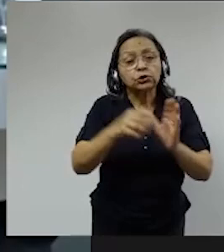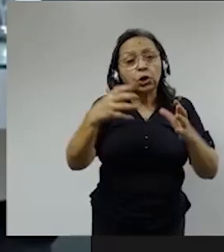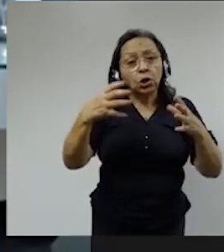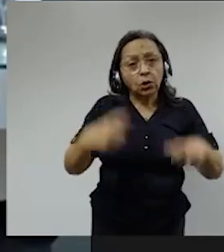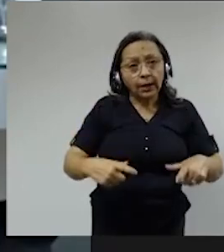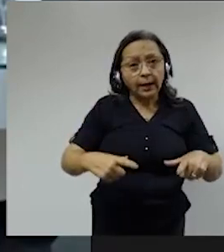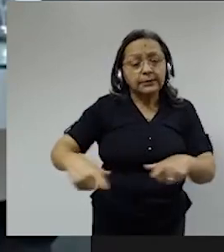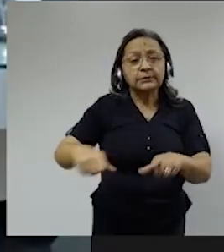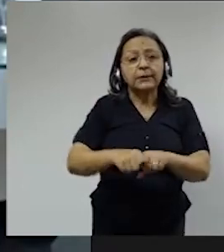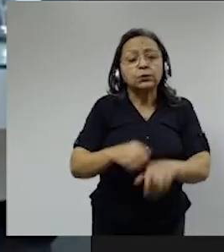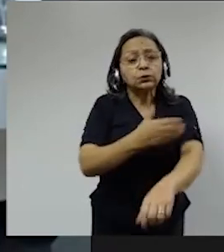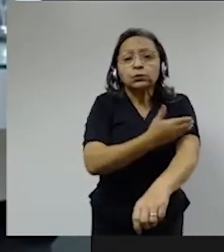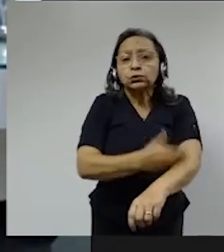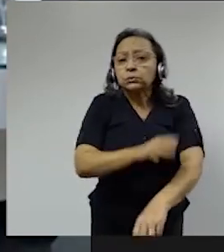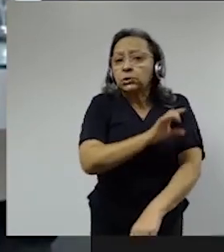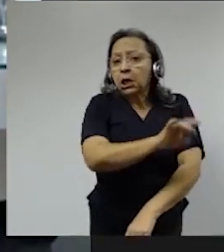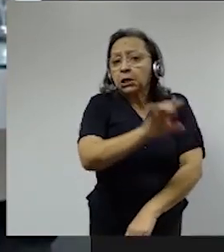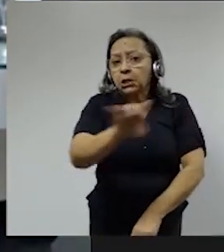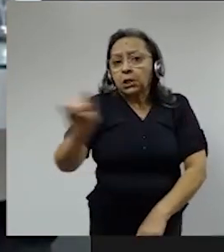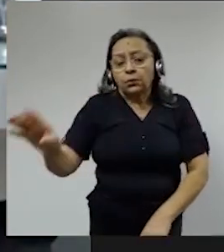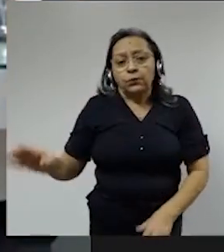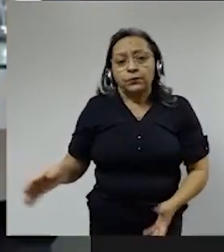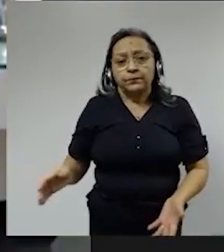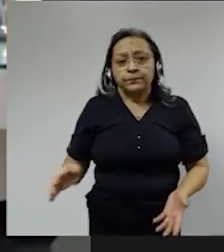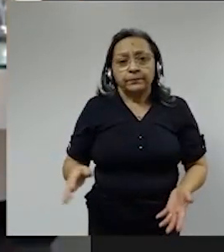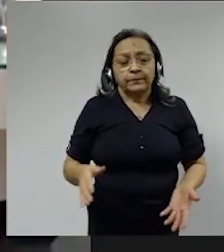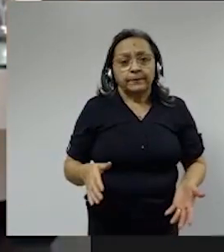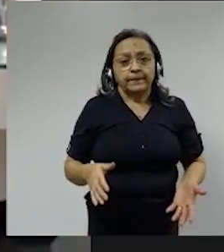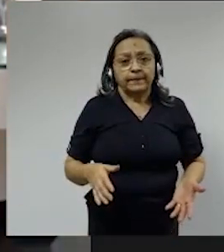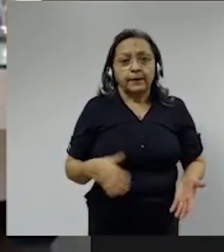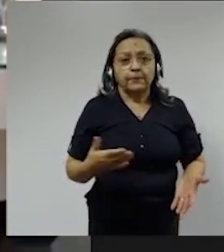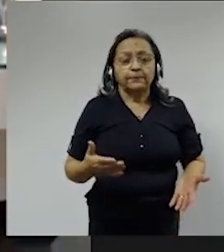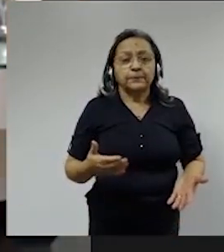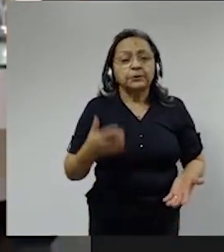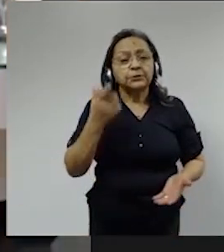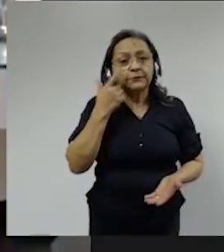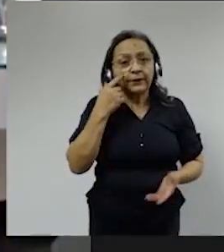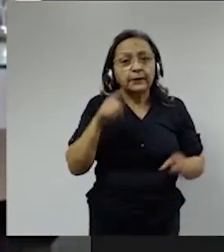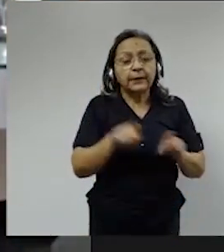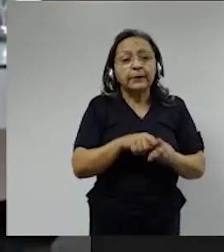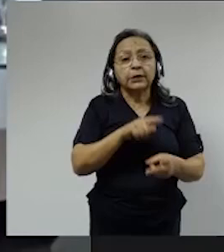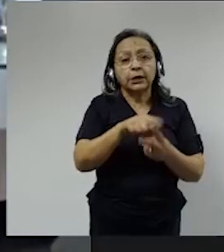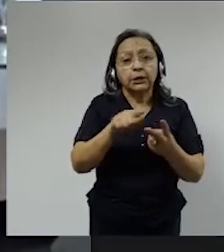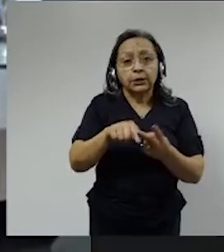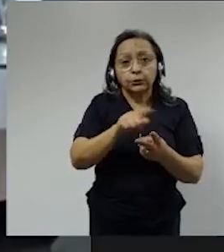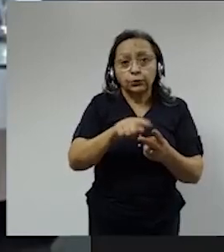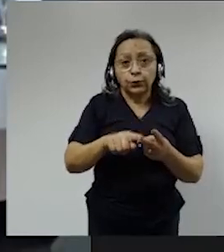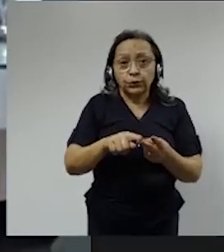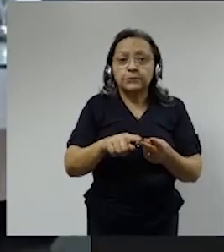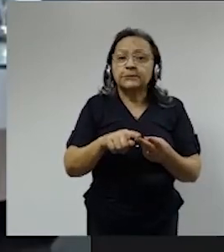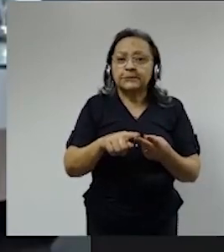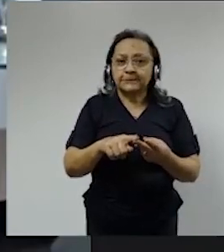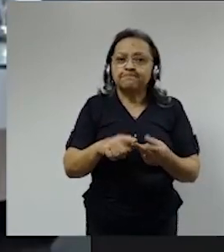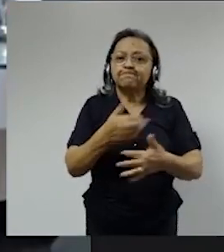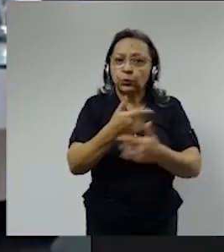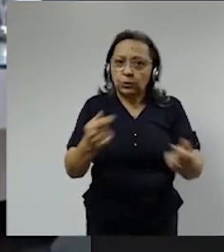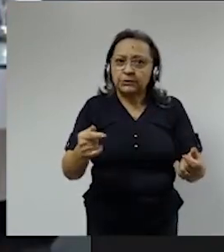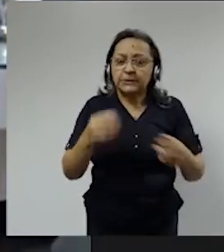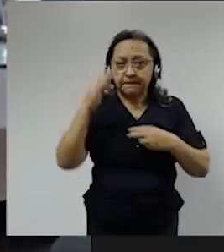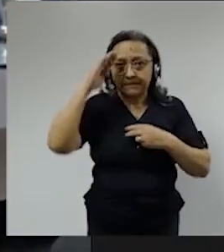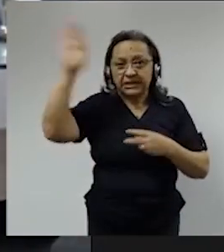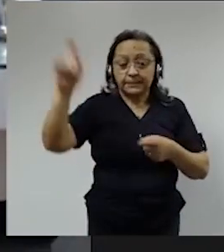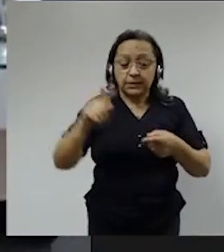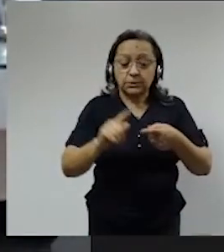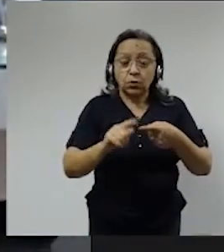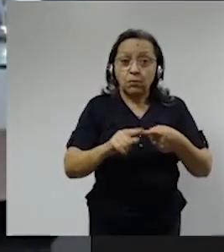os costumes de cada um deles. Para fechar, a gente vê duas tendências principais, que seriam elas, uma ligada